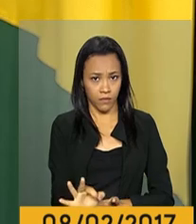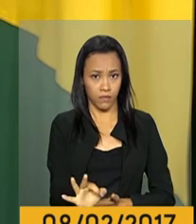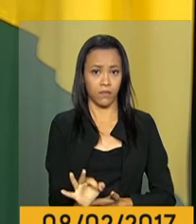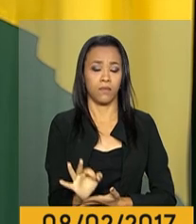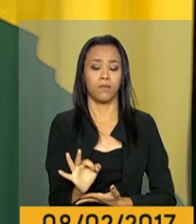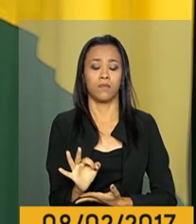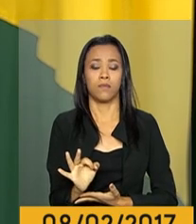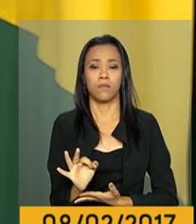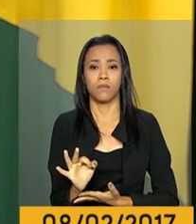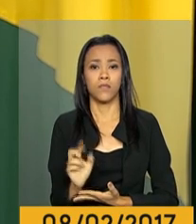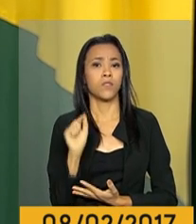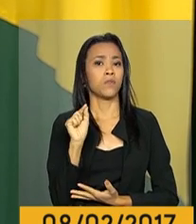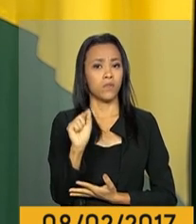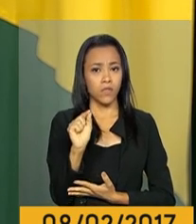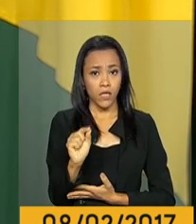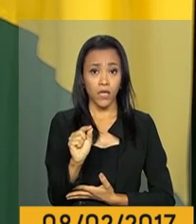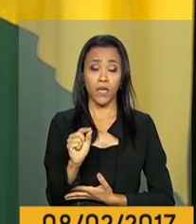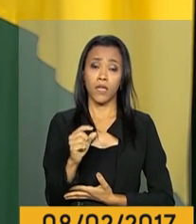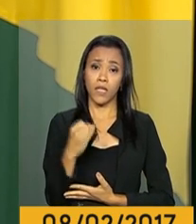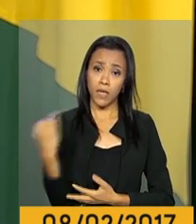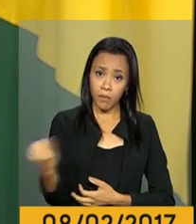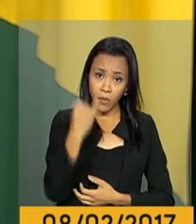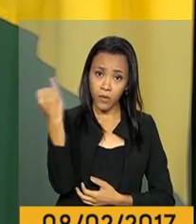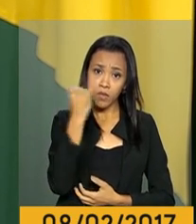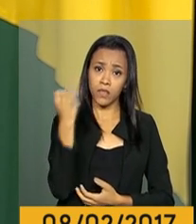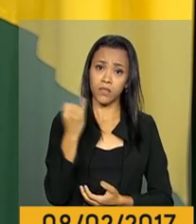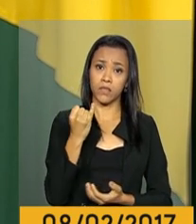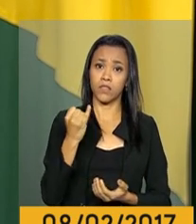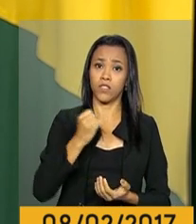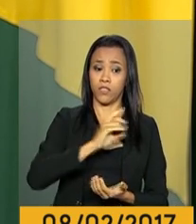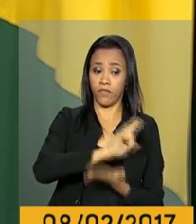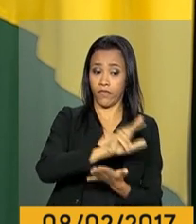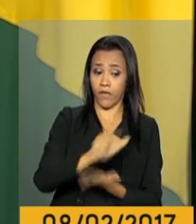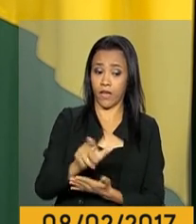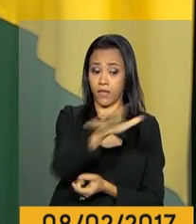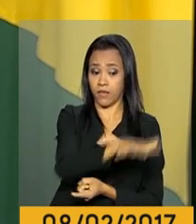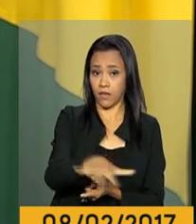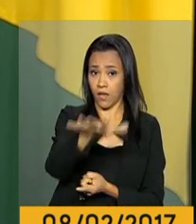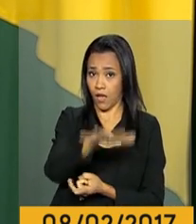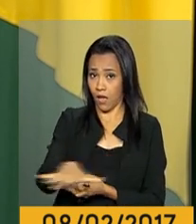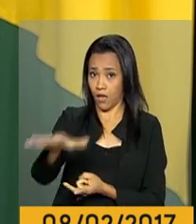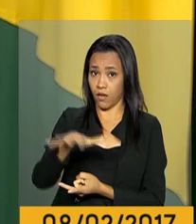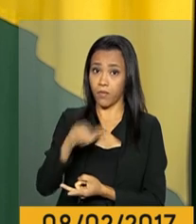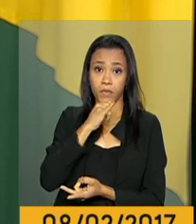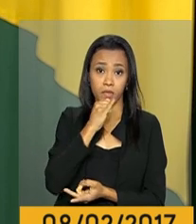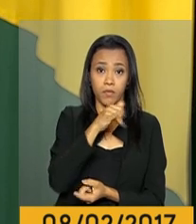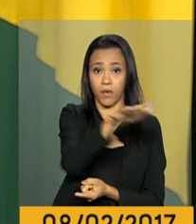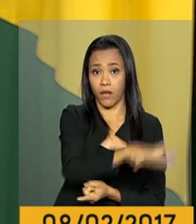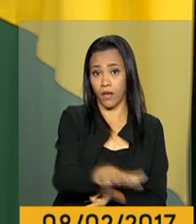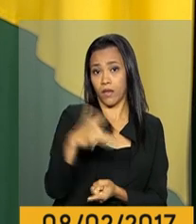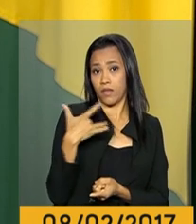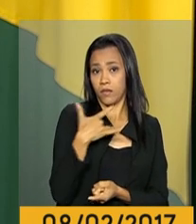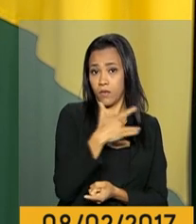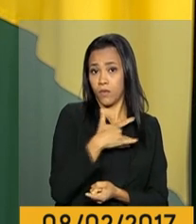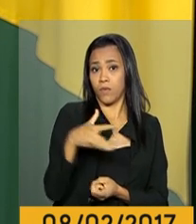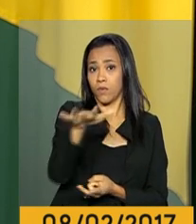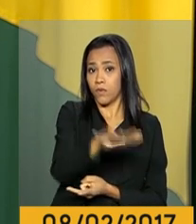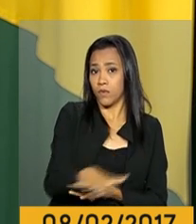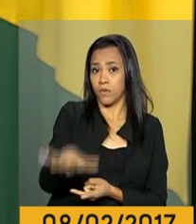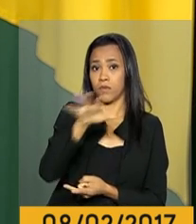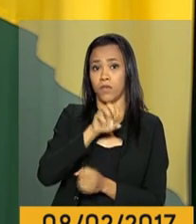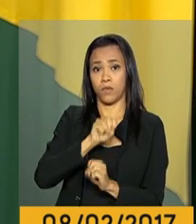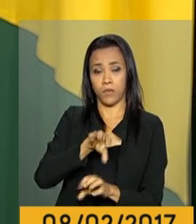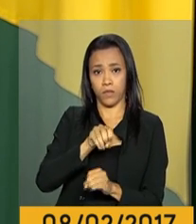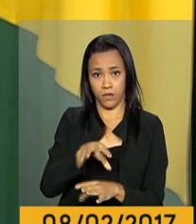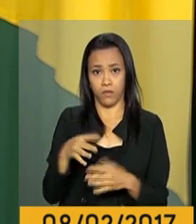convicção da importância de certos setores como saúde e educação e